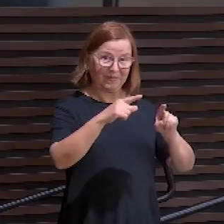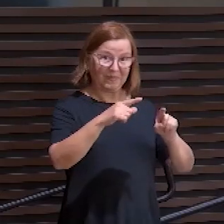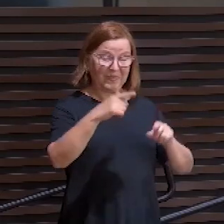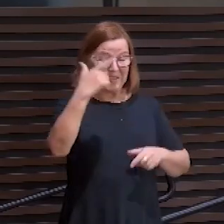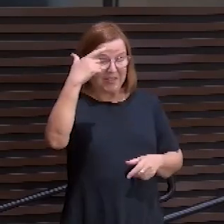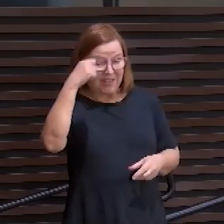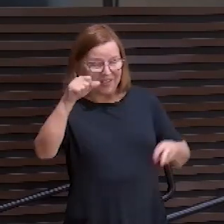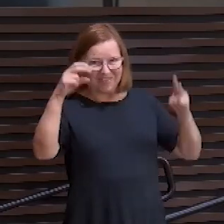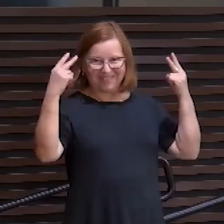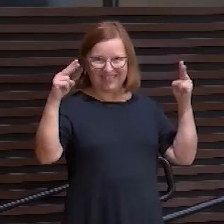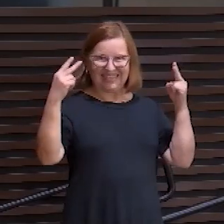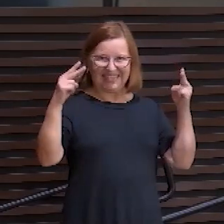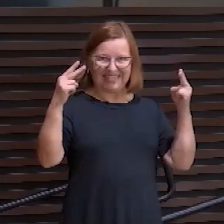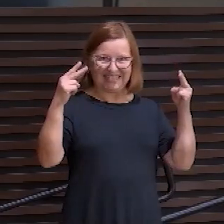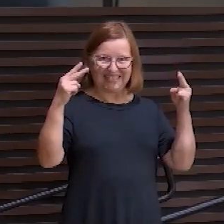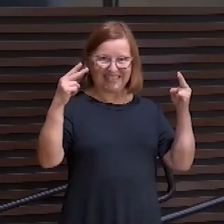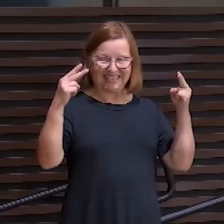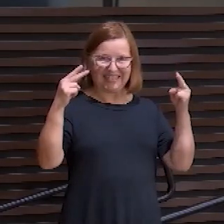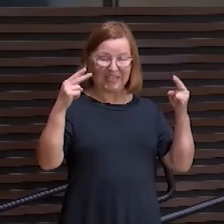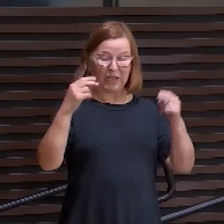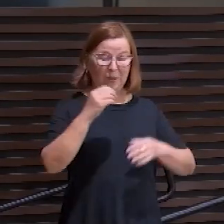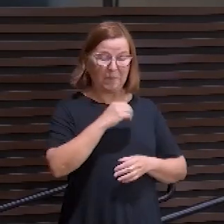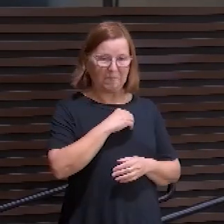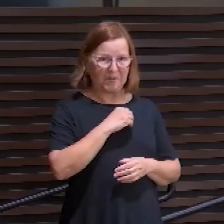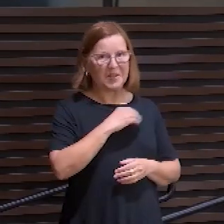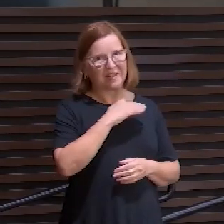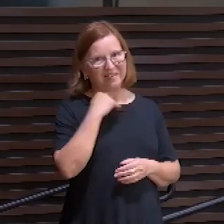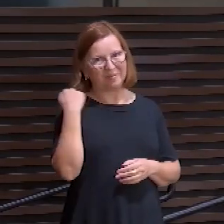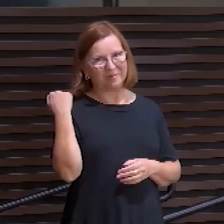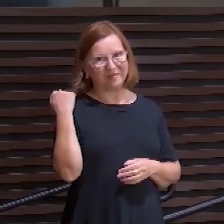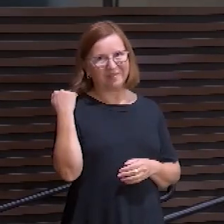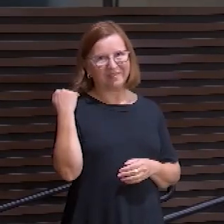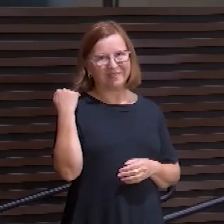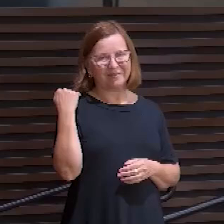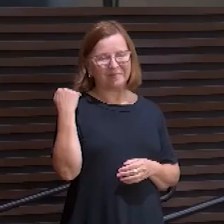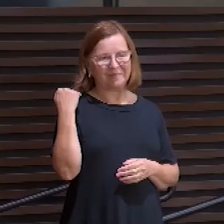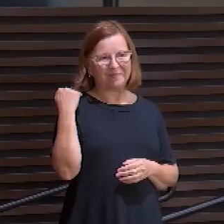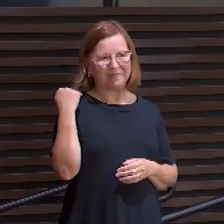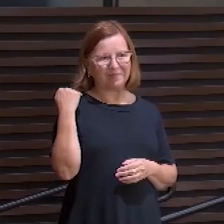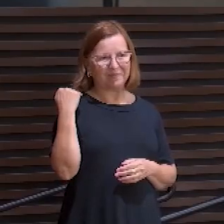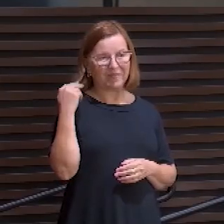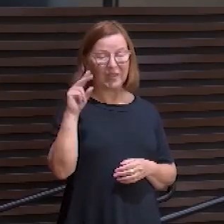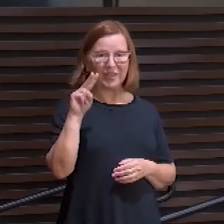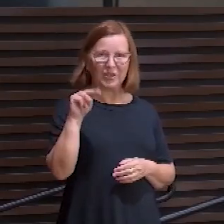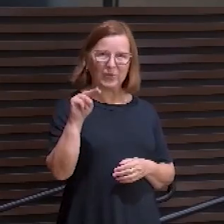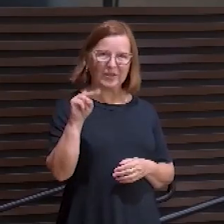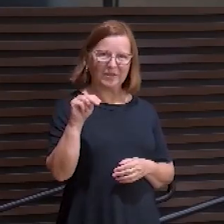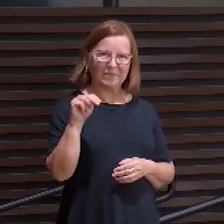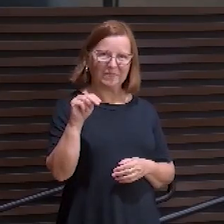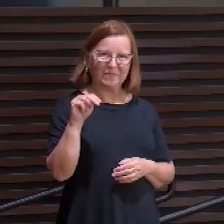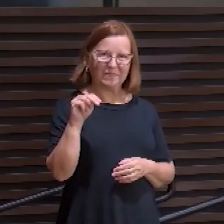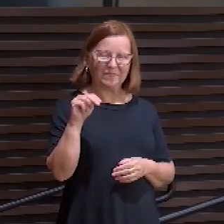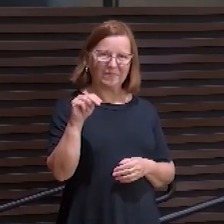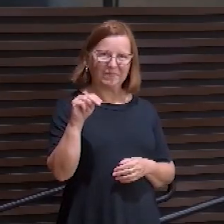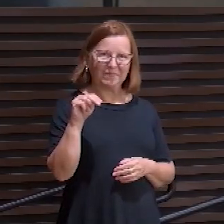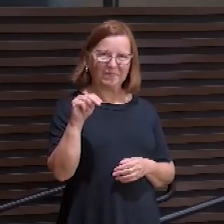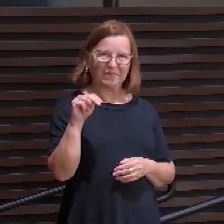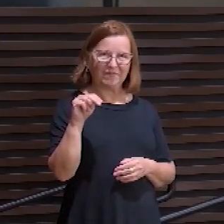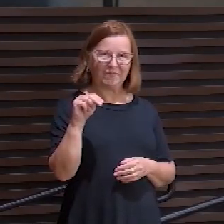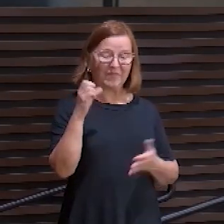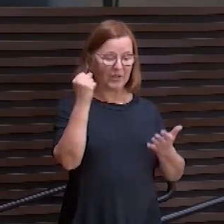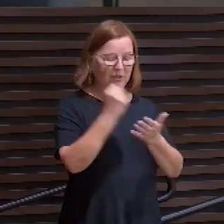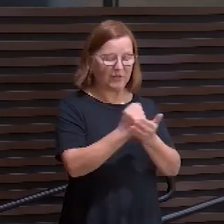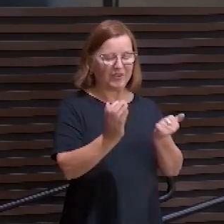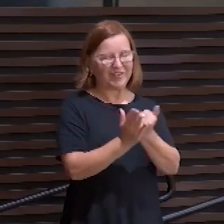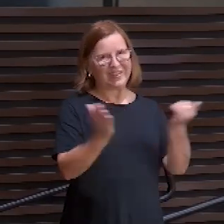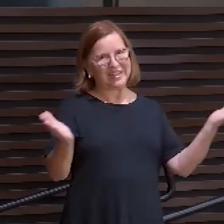sobre o pecado e sobre a morte, eles jamais teriam